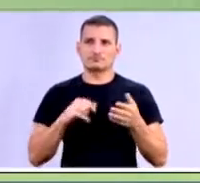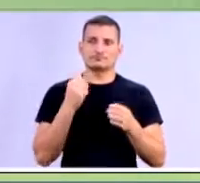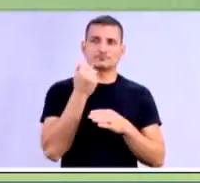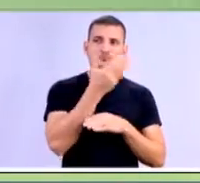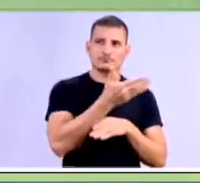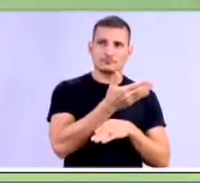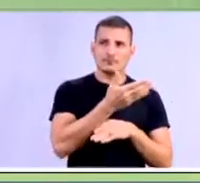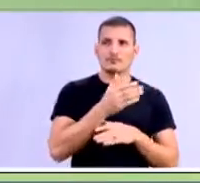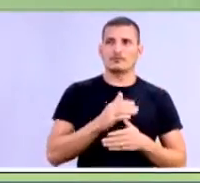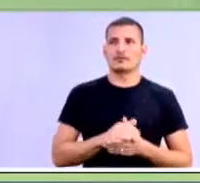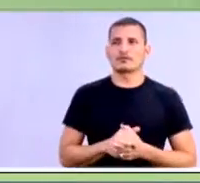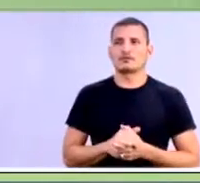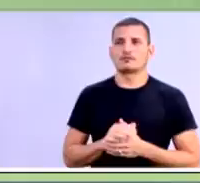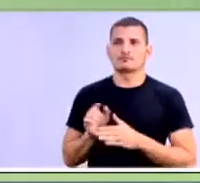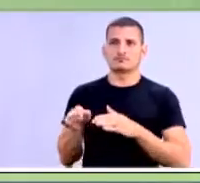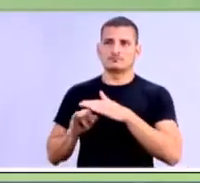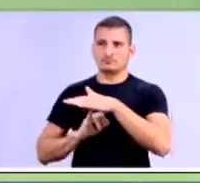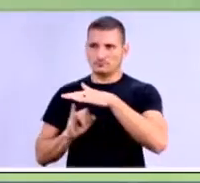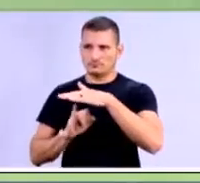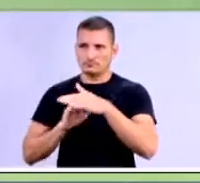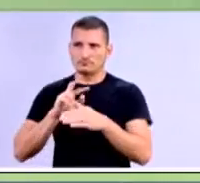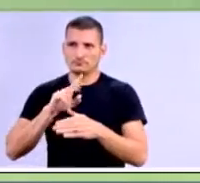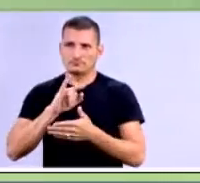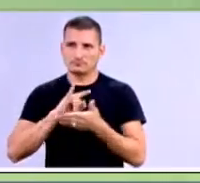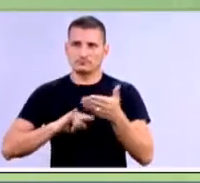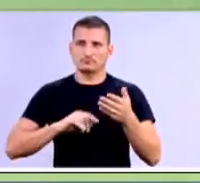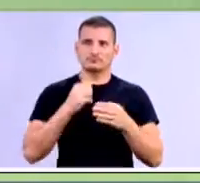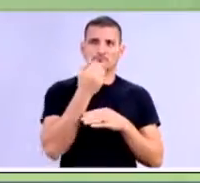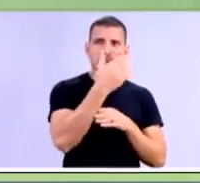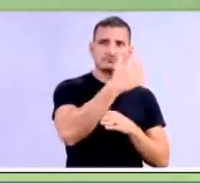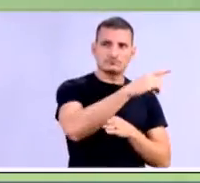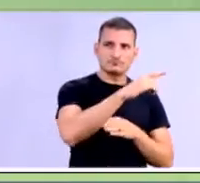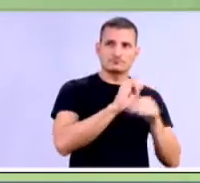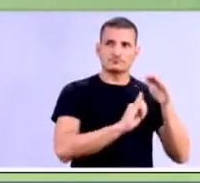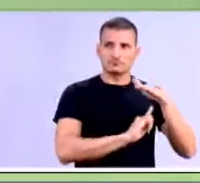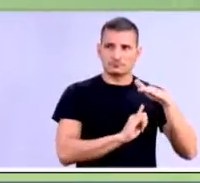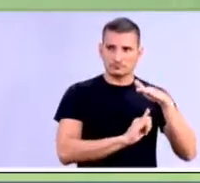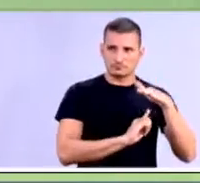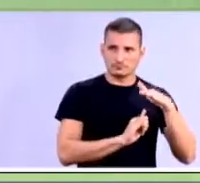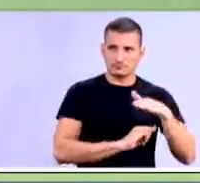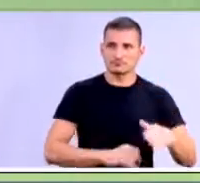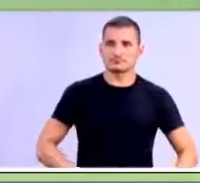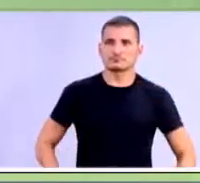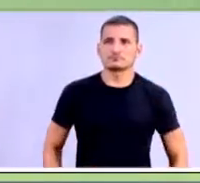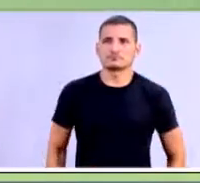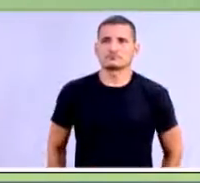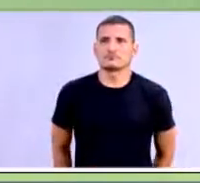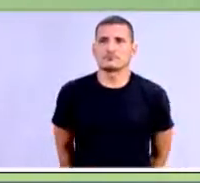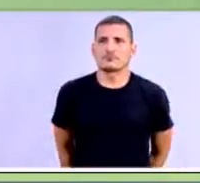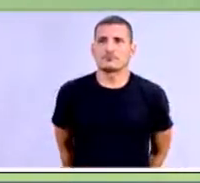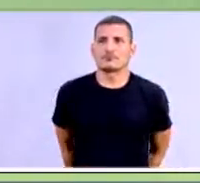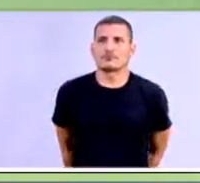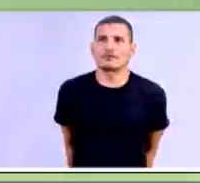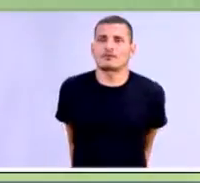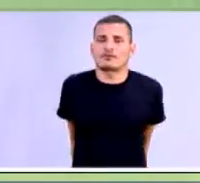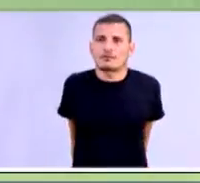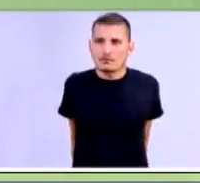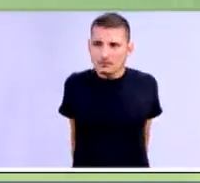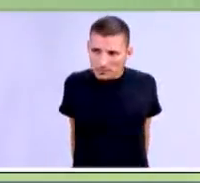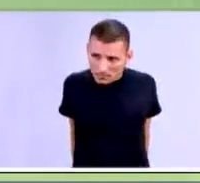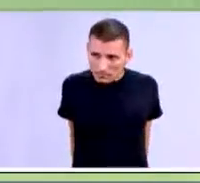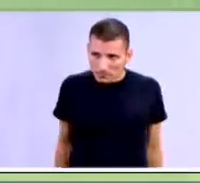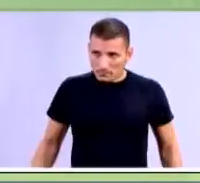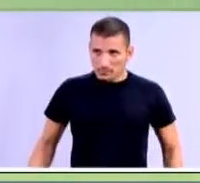externo. Uma instituição vai mandar para uma outra instituição uma solicitação,